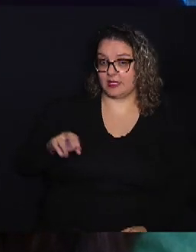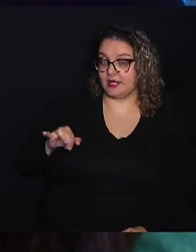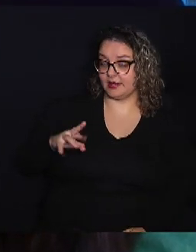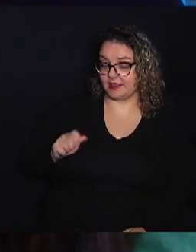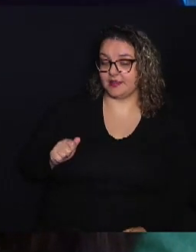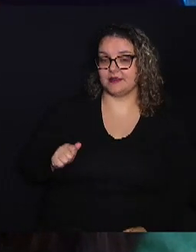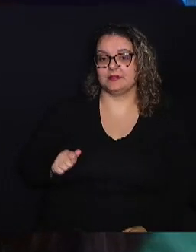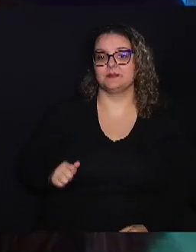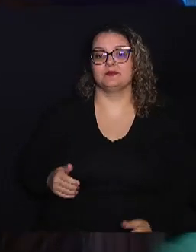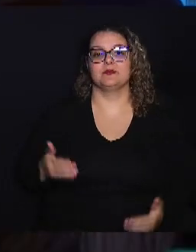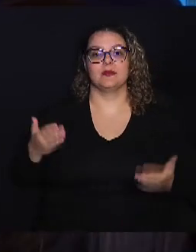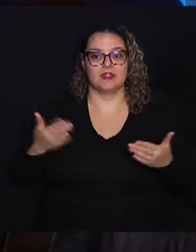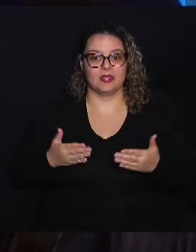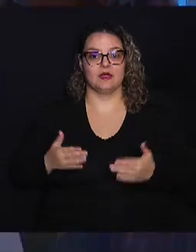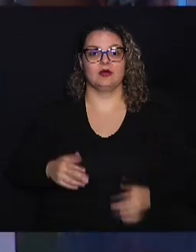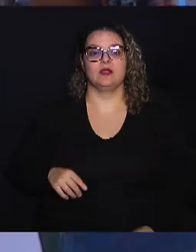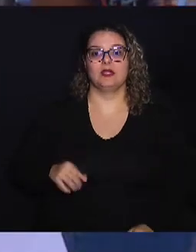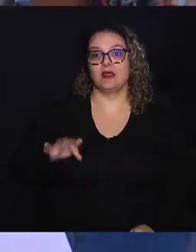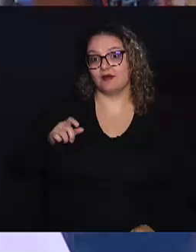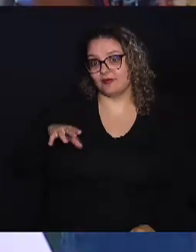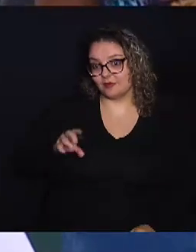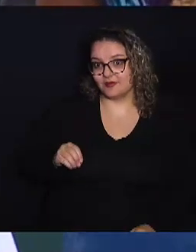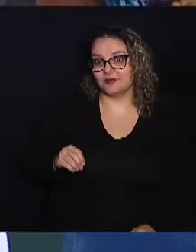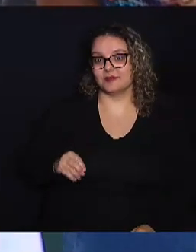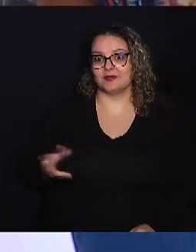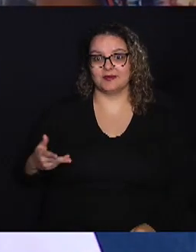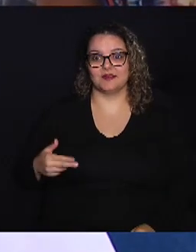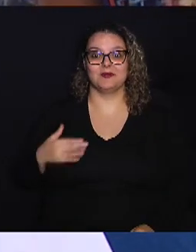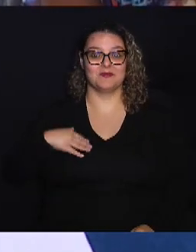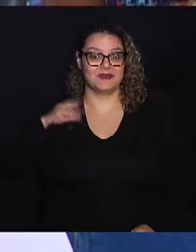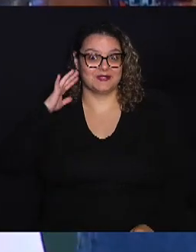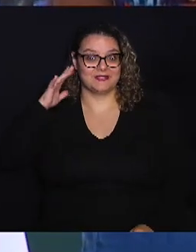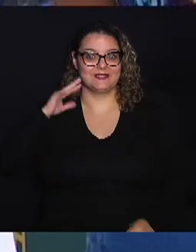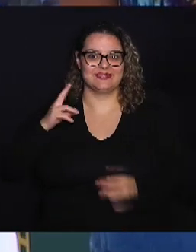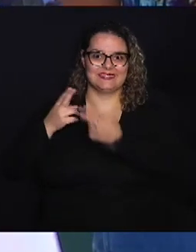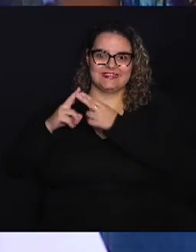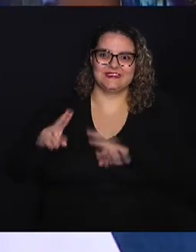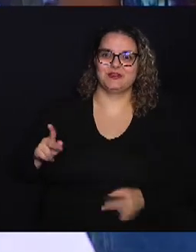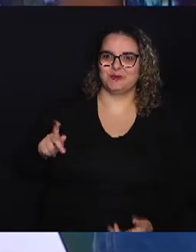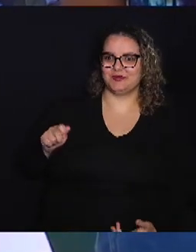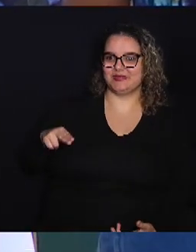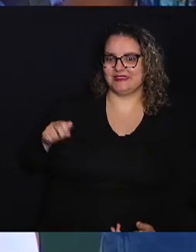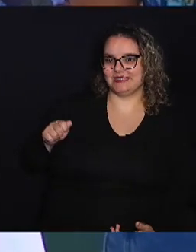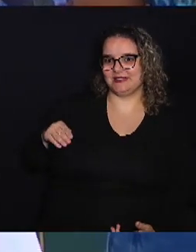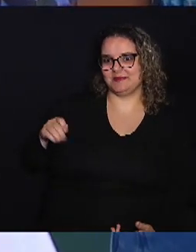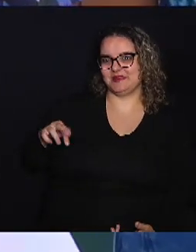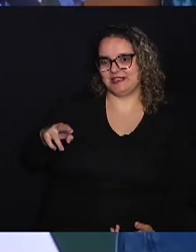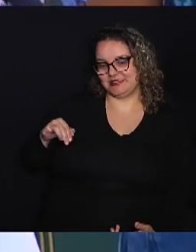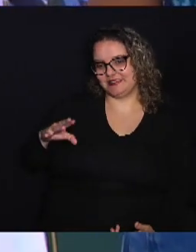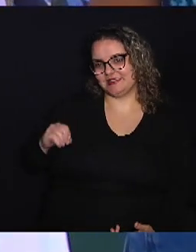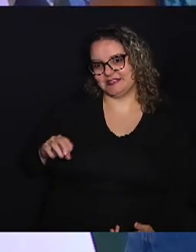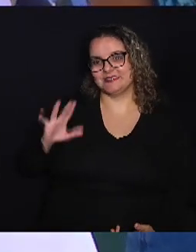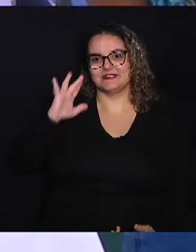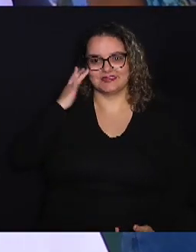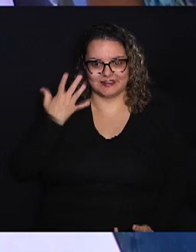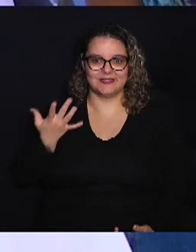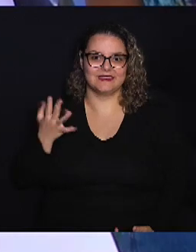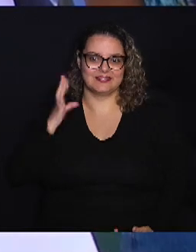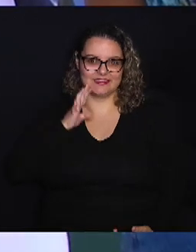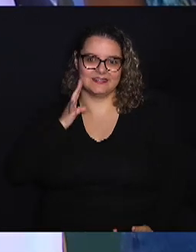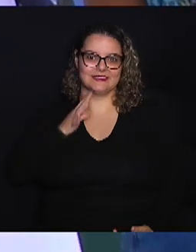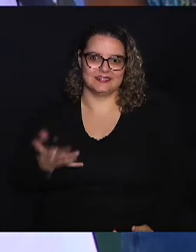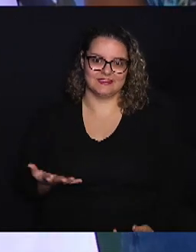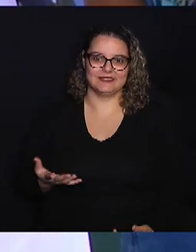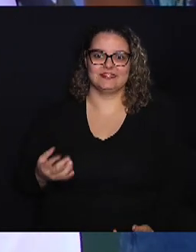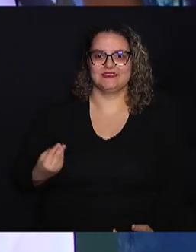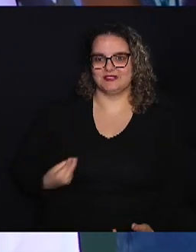faço só fundo e velocidade. É meu sonho, né, também ir para Paris fazer o Pan-Americano. E é uma coisa que eu acho muito legal, né, também por fato dele estar